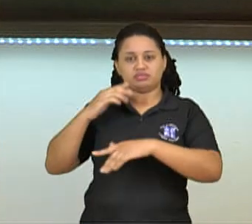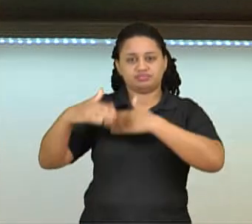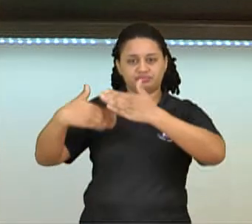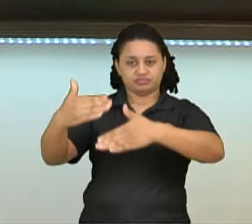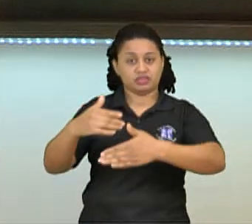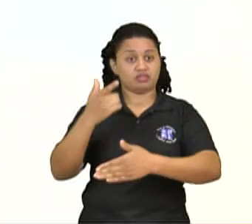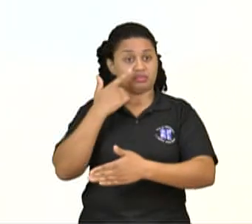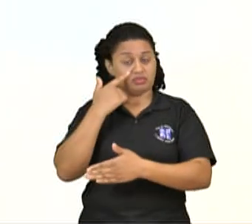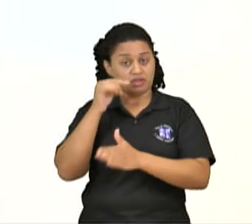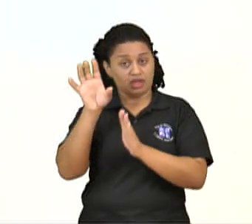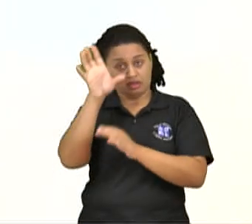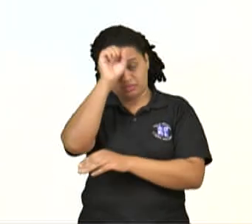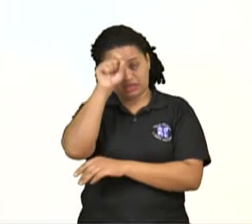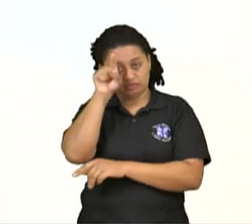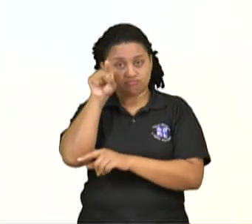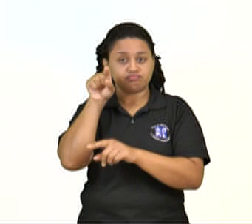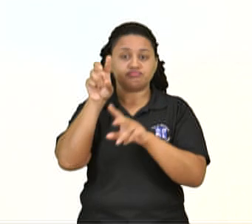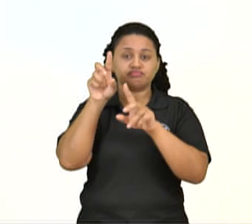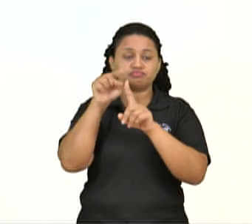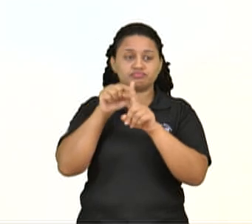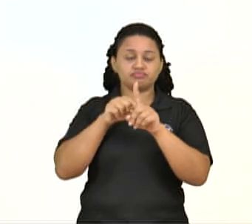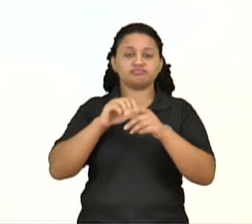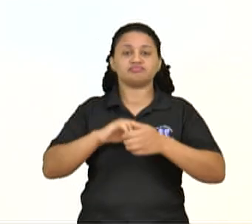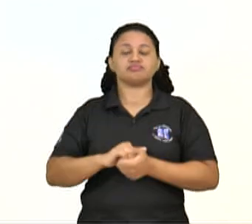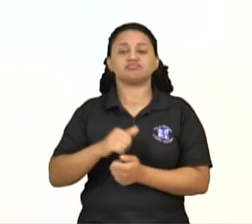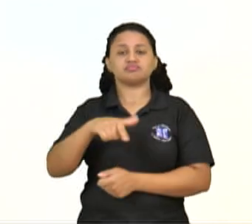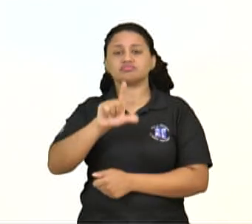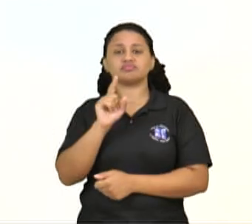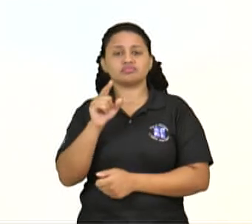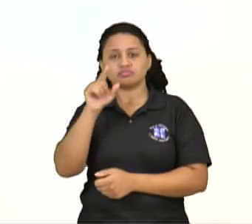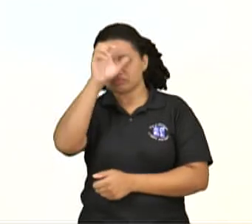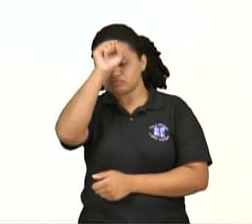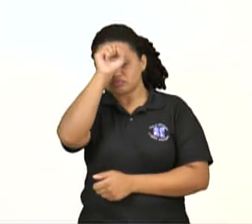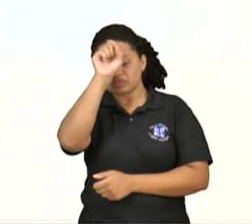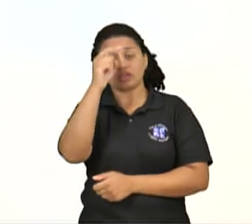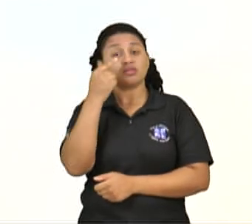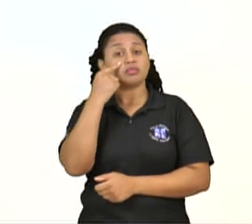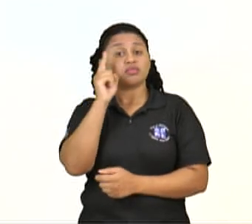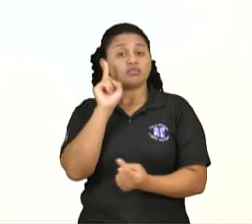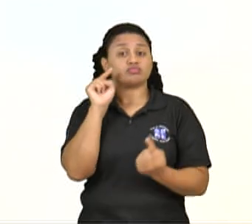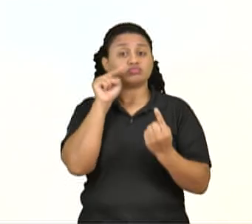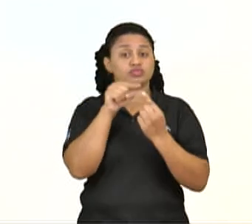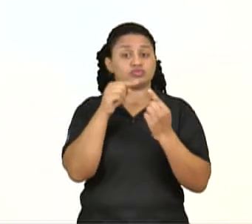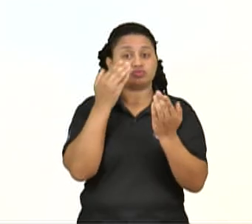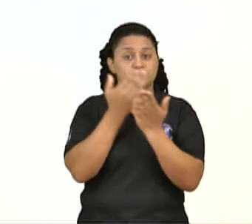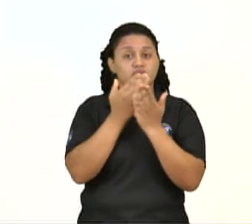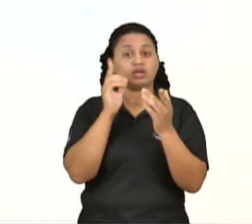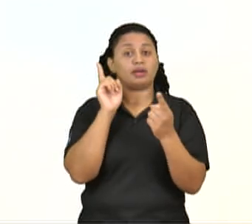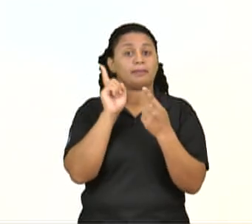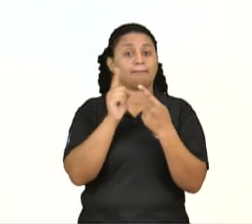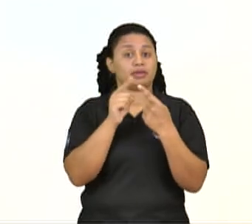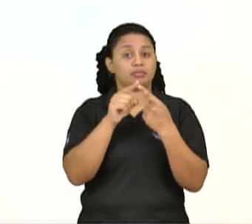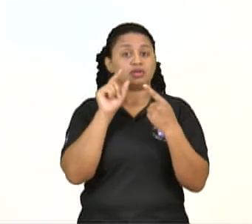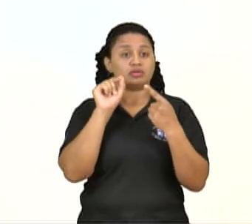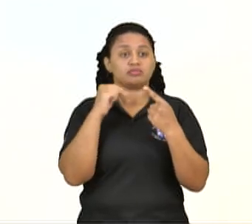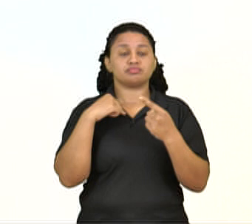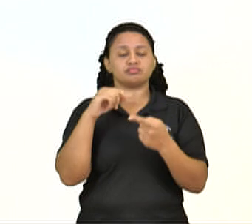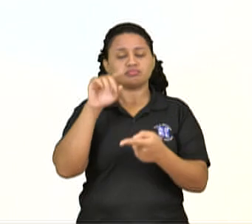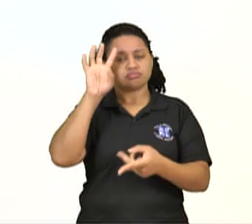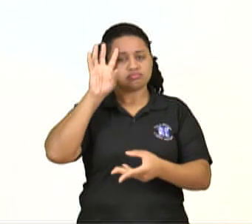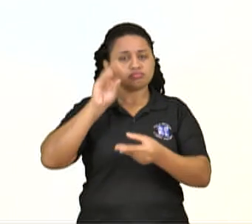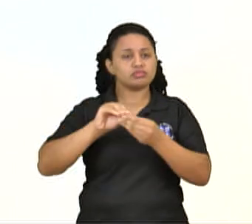ele? Bom, antes da gente ver sobre ele, a gente tem que ver quais são os objetivos da nossa aula. Primeiro é identificar